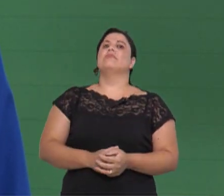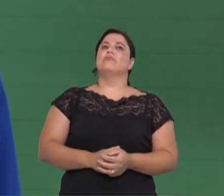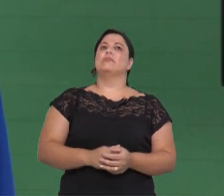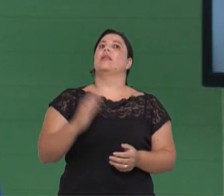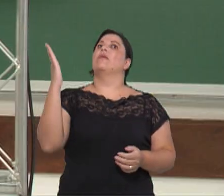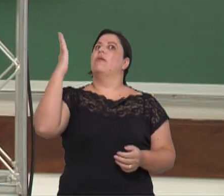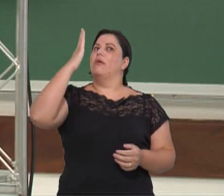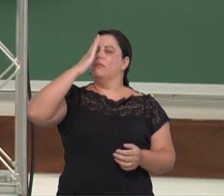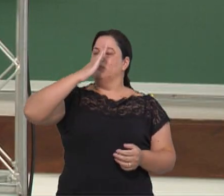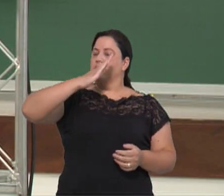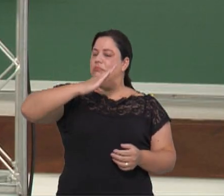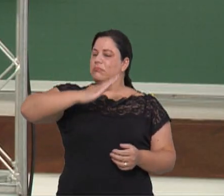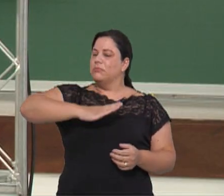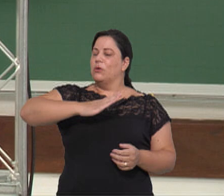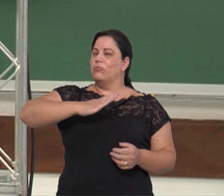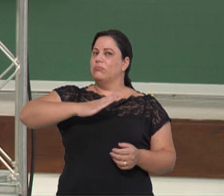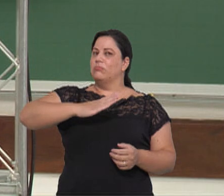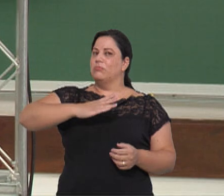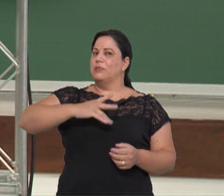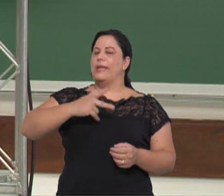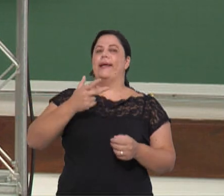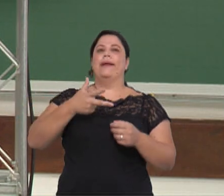na raiz.